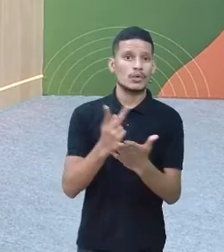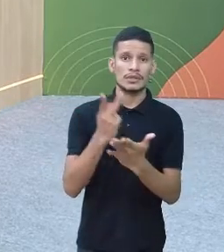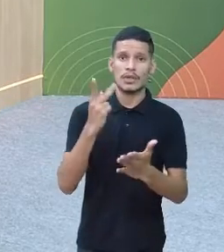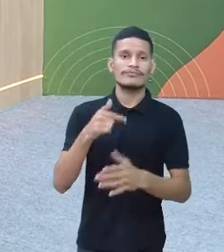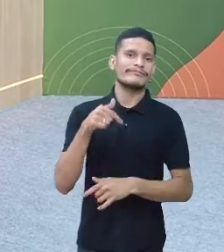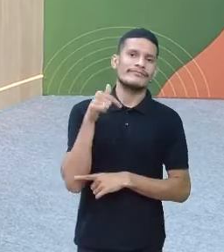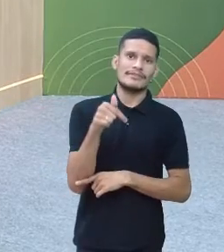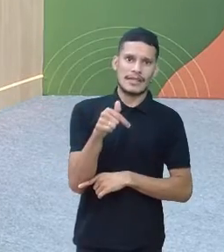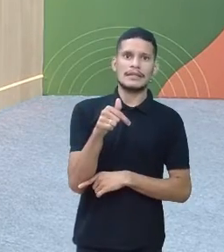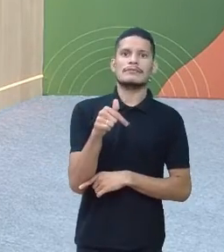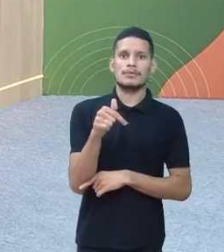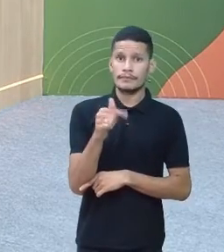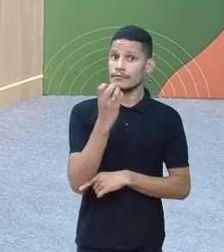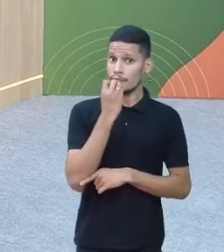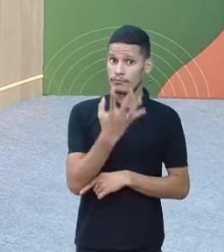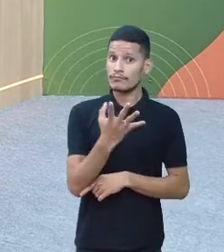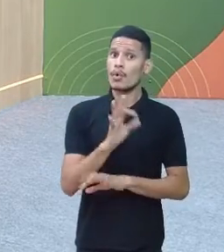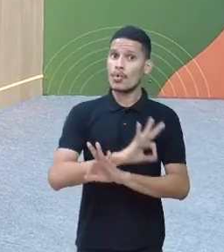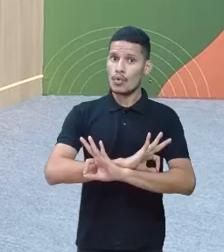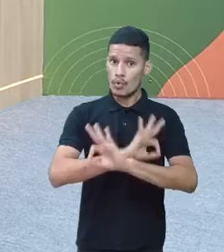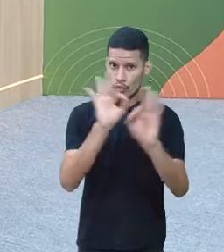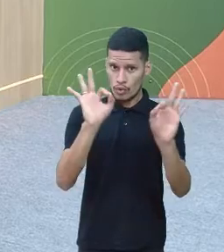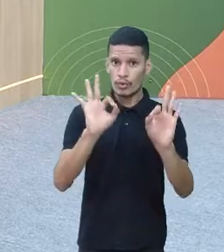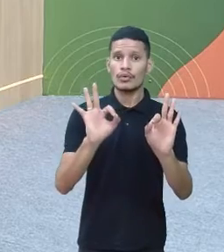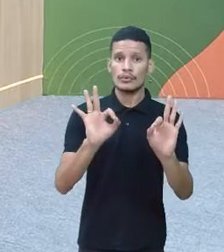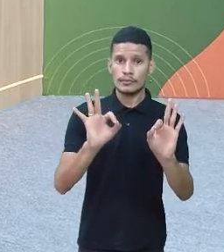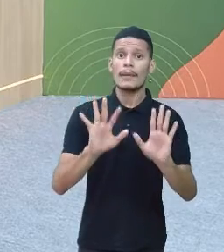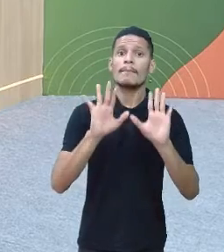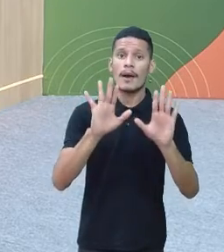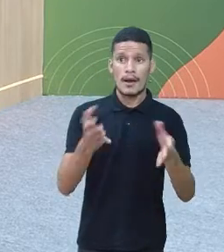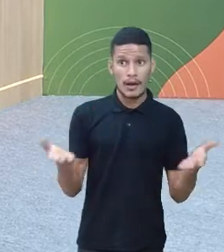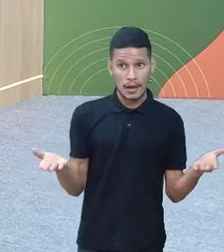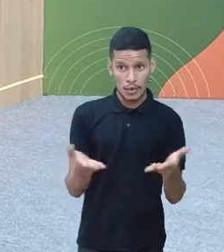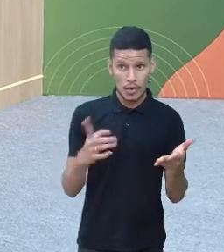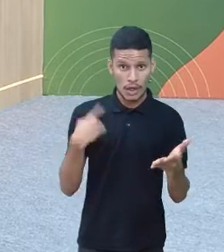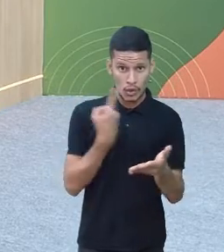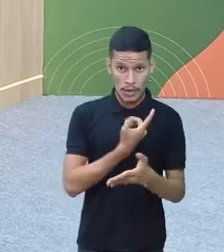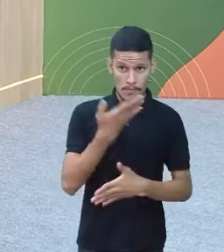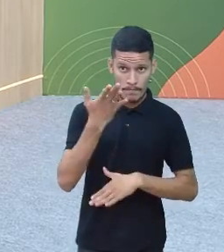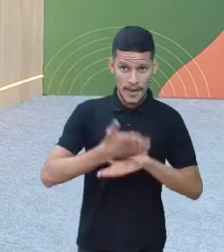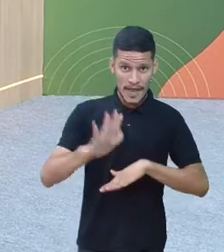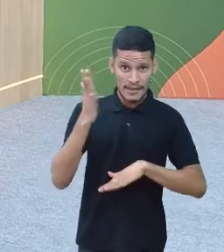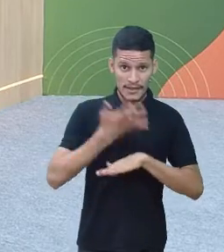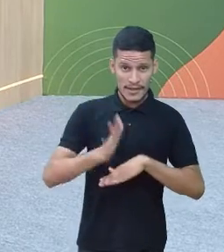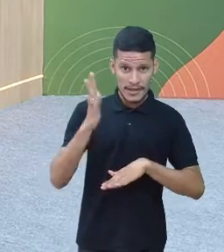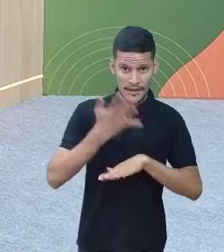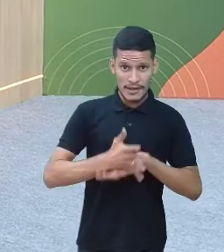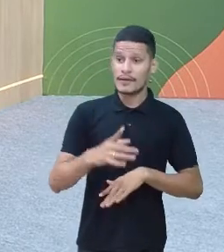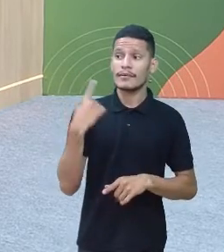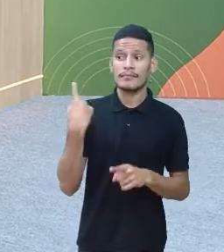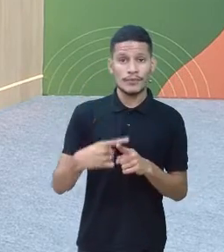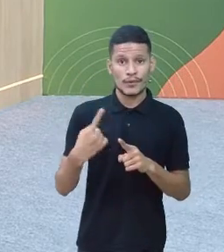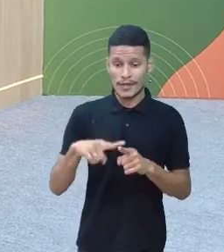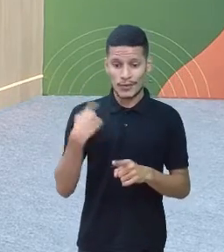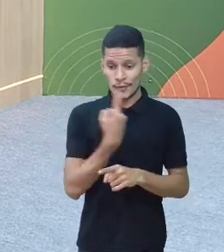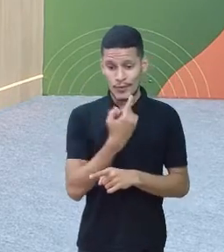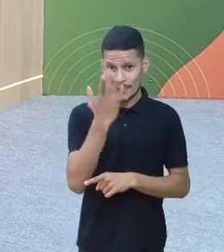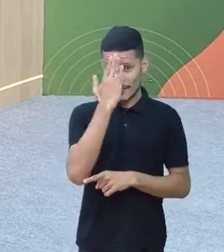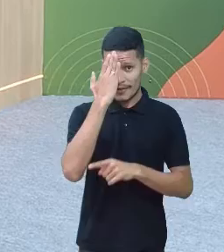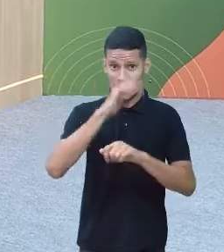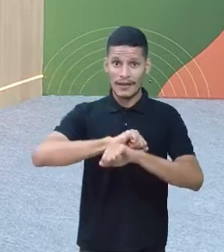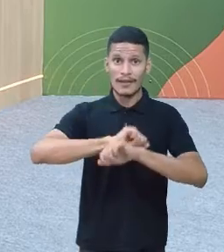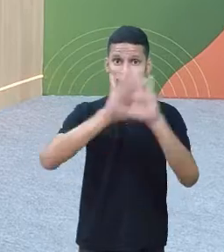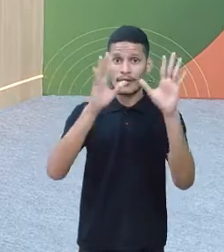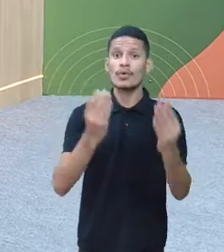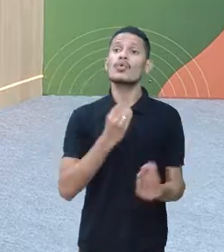7º lugar. Muito bom, muito bom. Agora a gente vai fazer uma prática, né? Justamente para isso, para entender como é